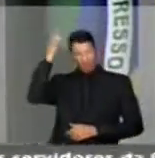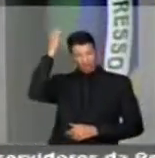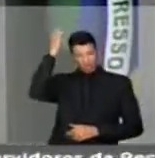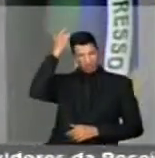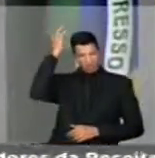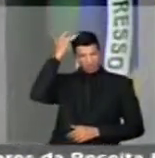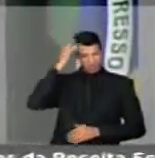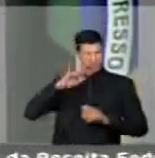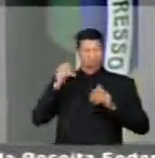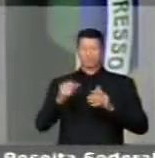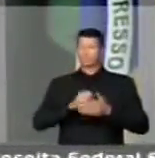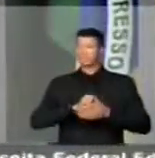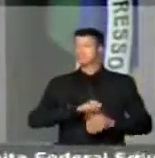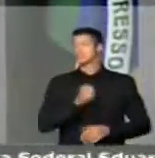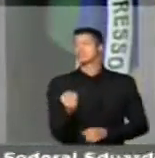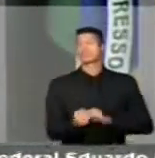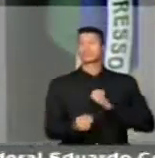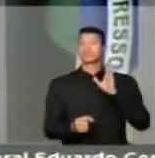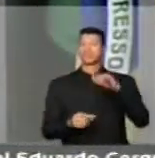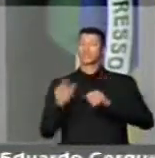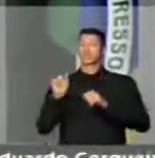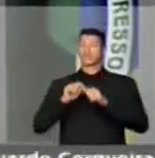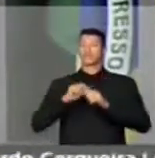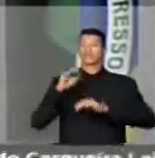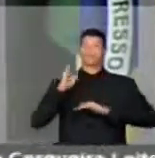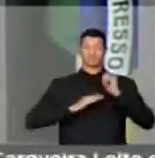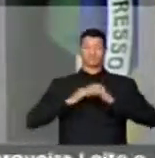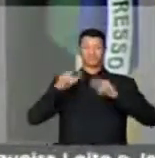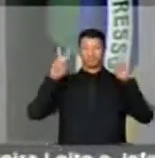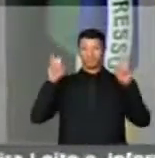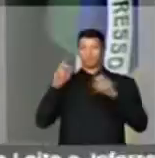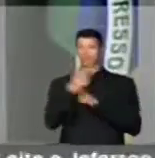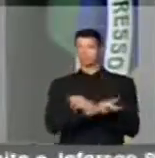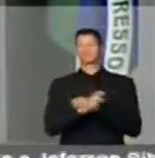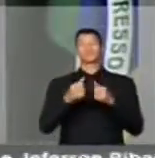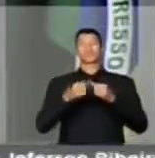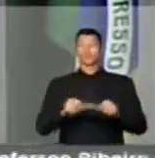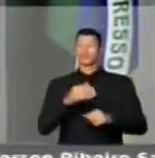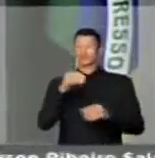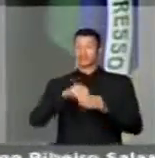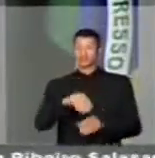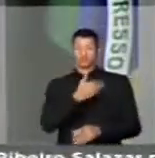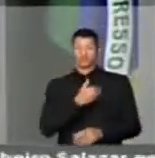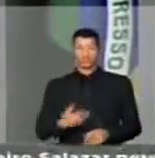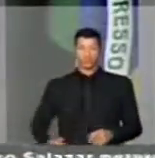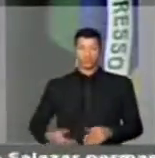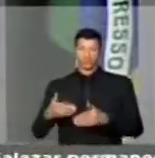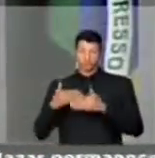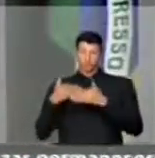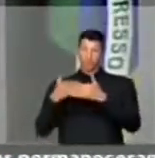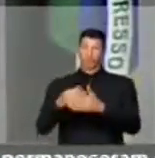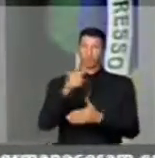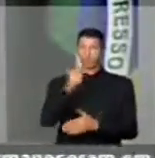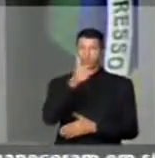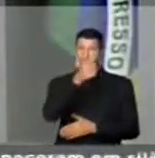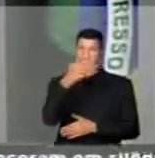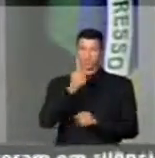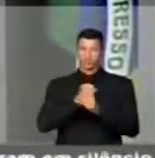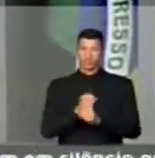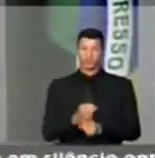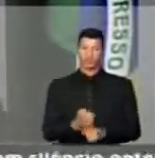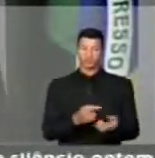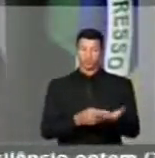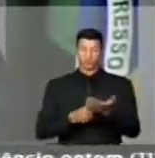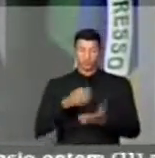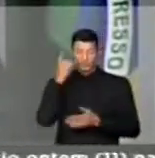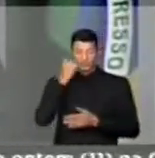absurdo, de tanta aberração que foi praticada por eles que estavam no governo durante esses quase 14 anos. Concedo a